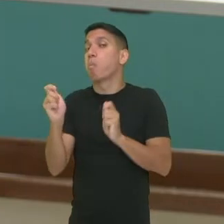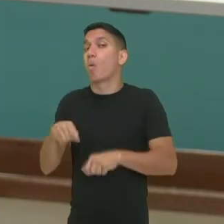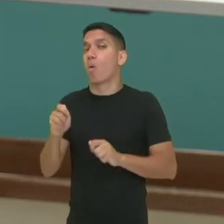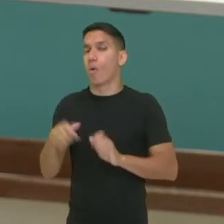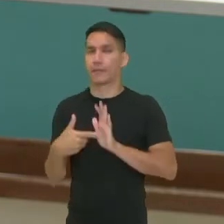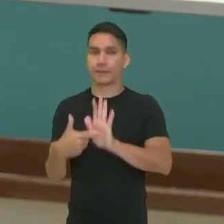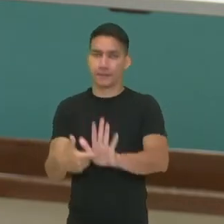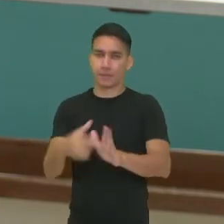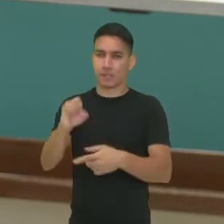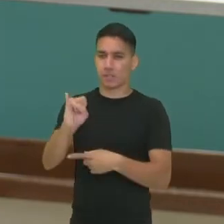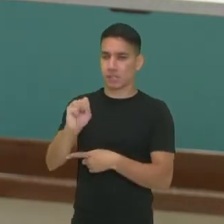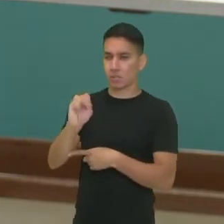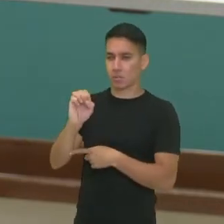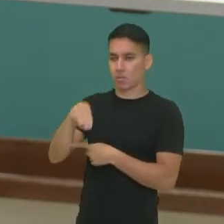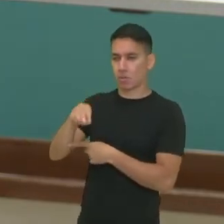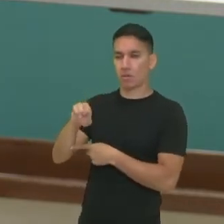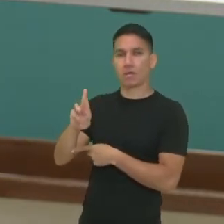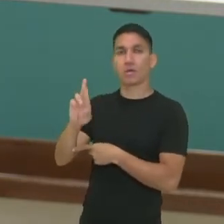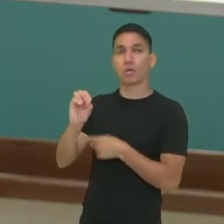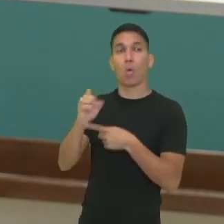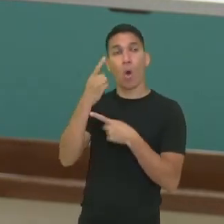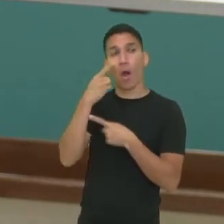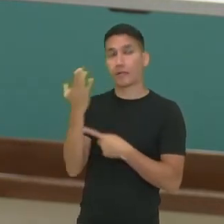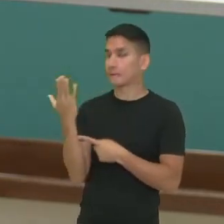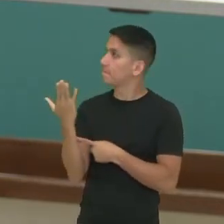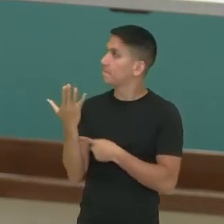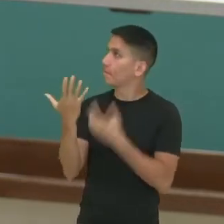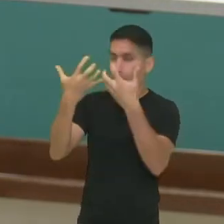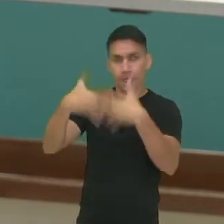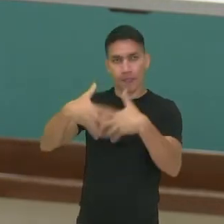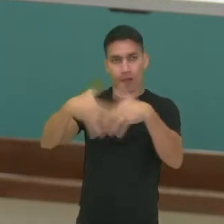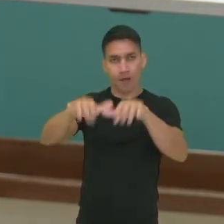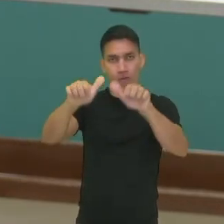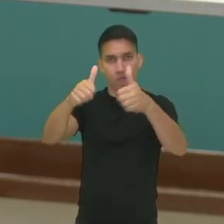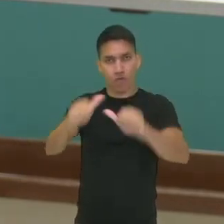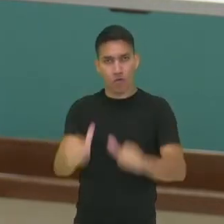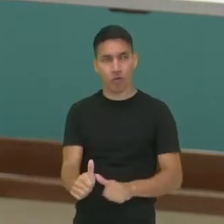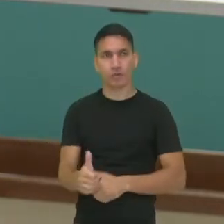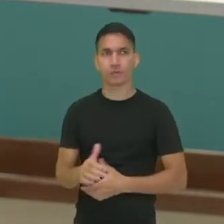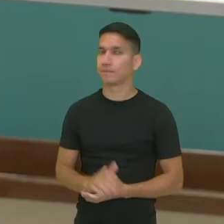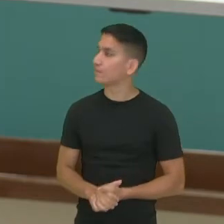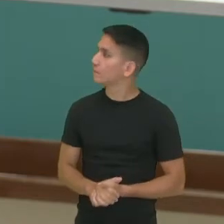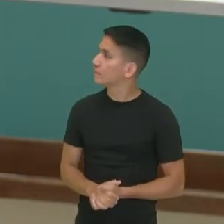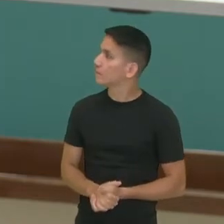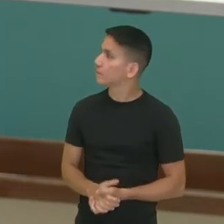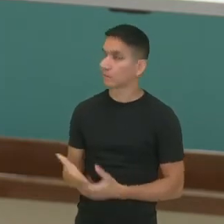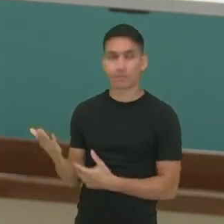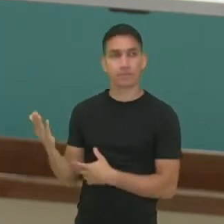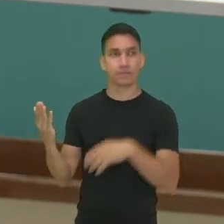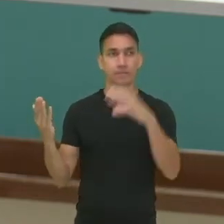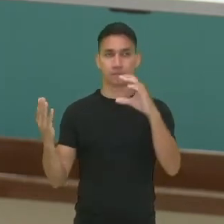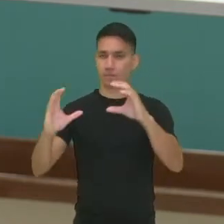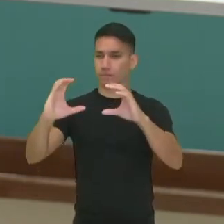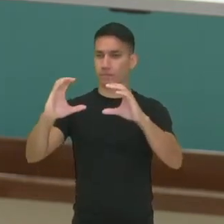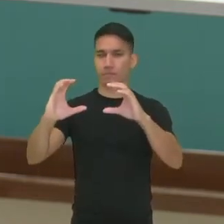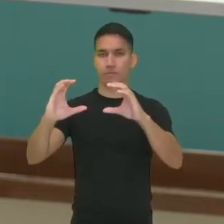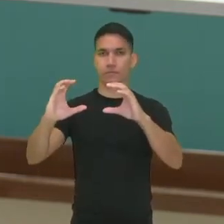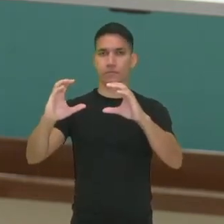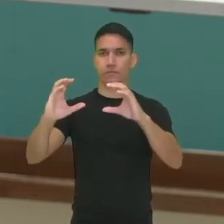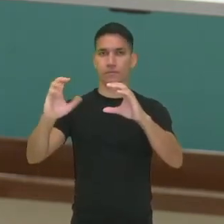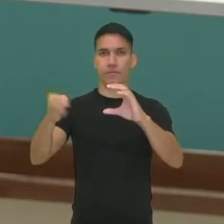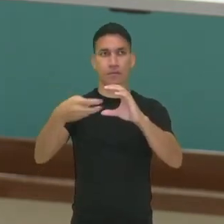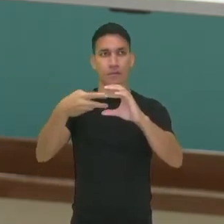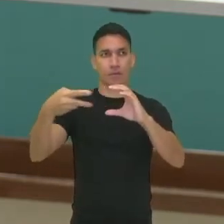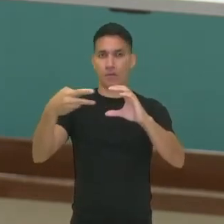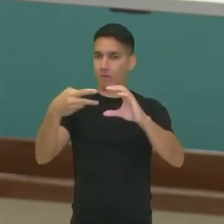apresentar isômeros. Observe aqui. Então, nós temos aqui, olha, nesta situação, no plano,